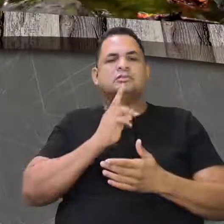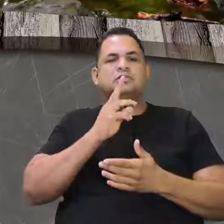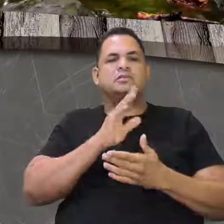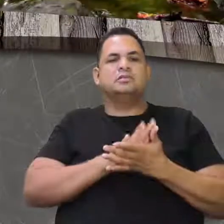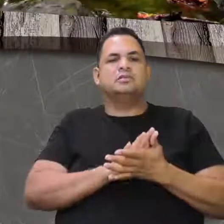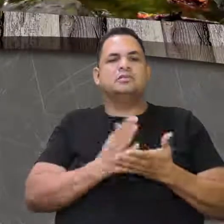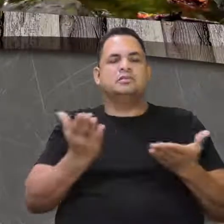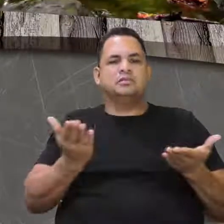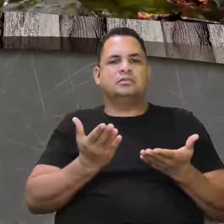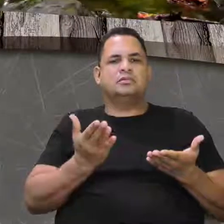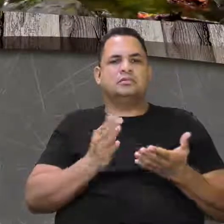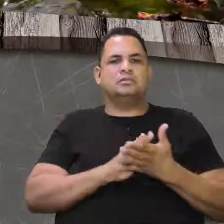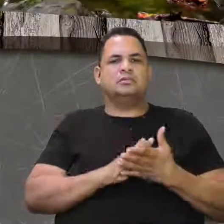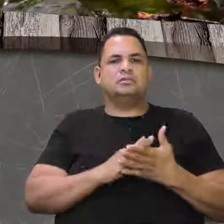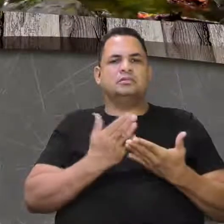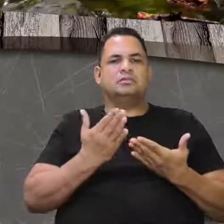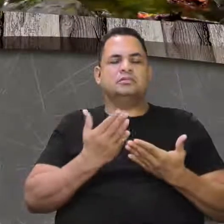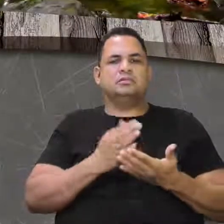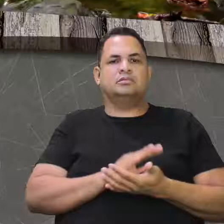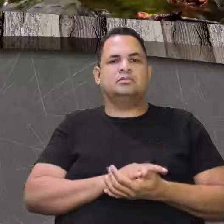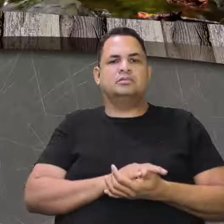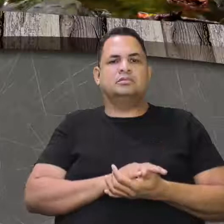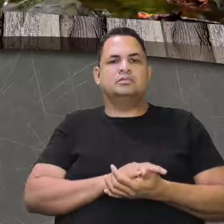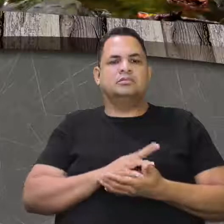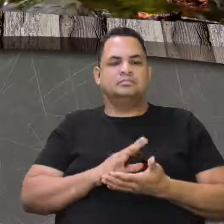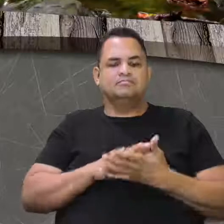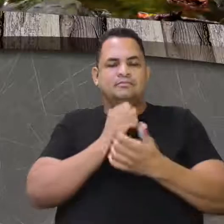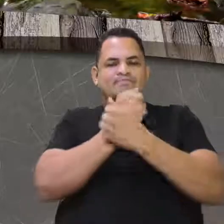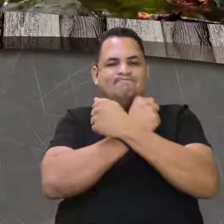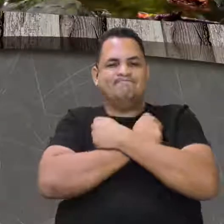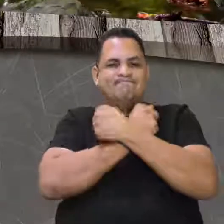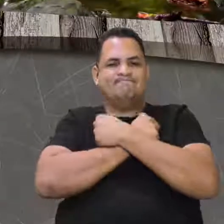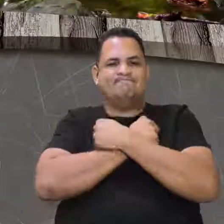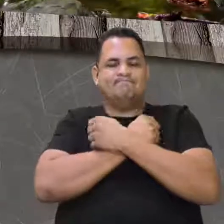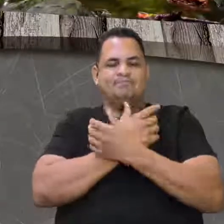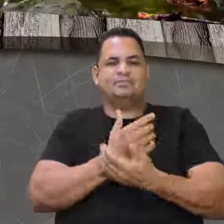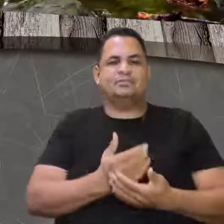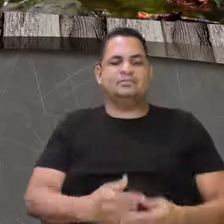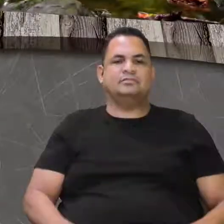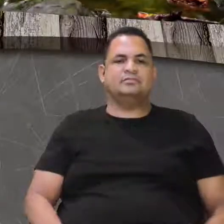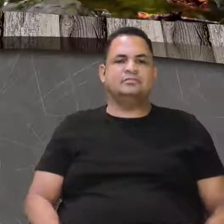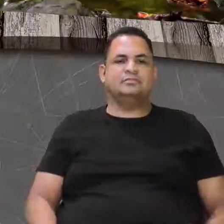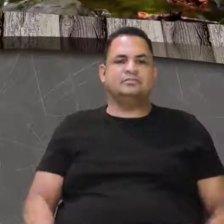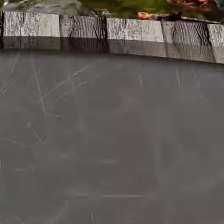tá bom? Fico aqui, me despeço de vocês, um forte abraço, até a próxima.